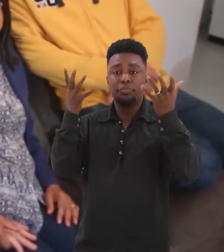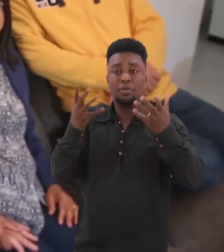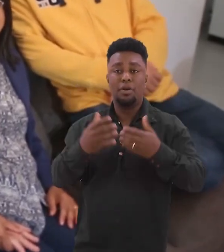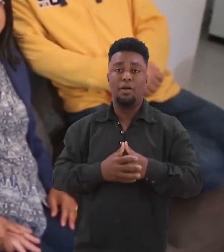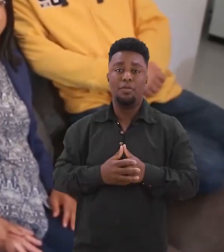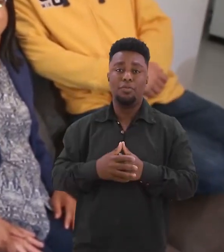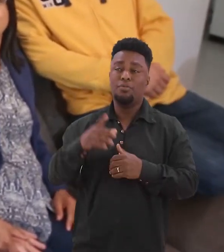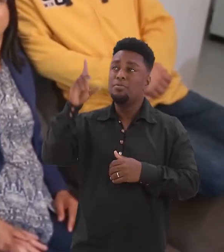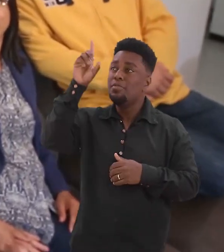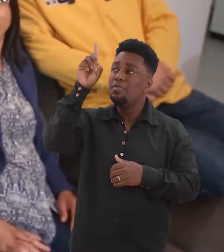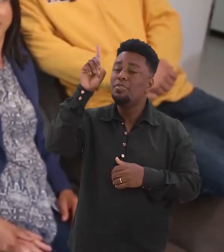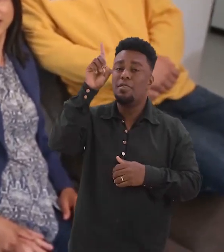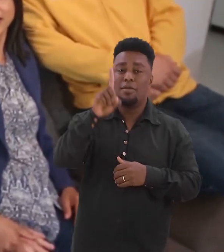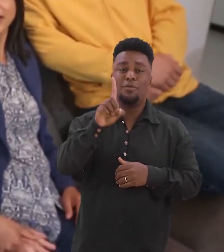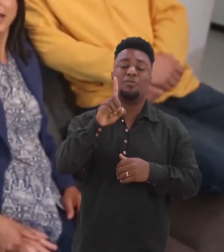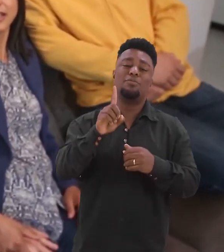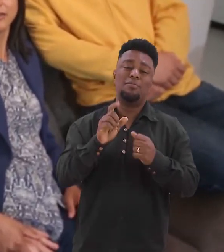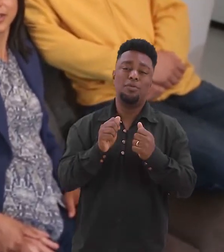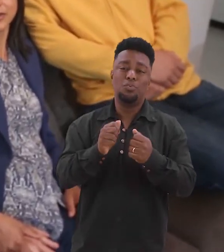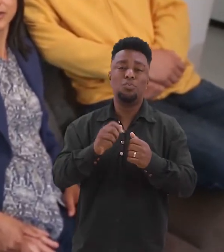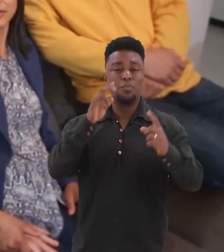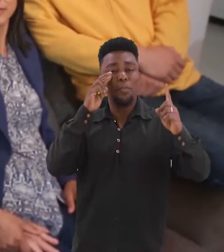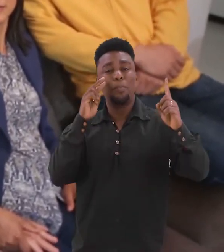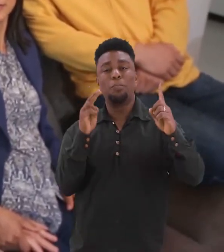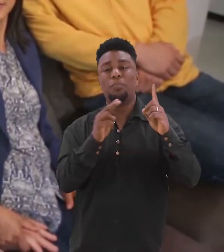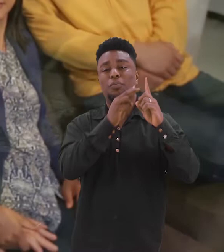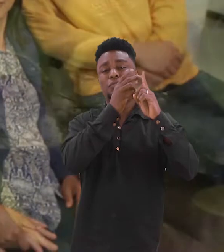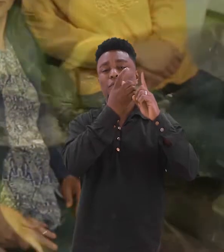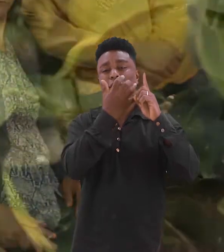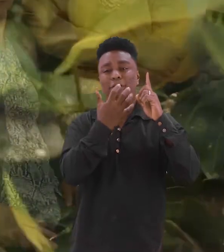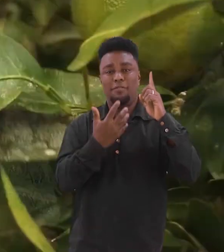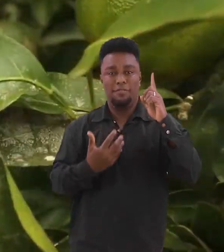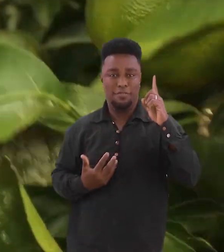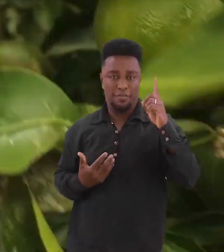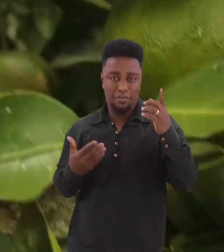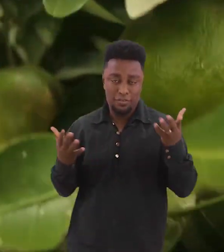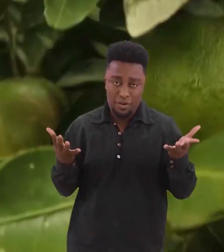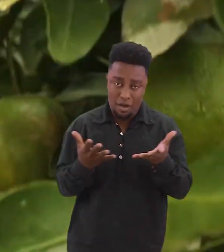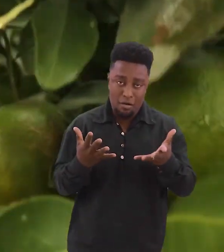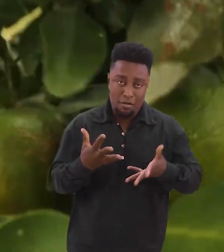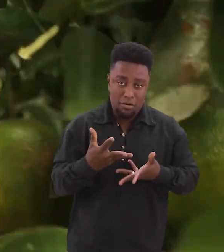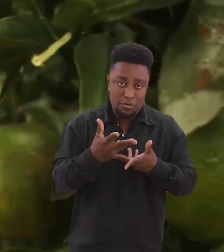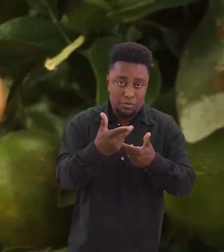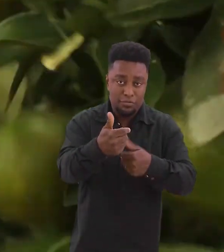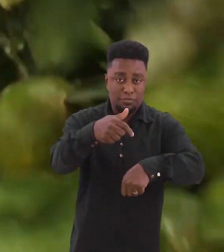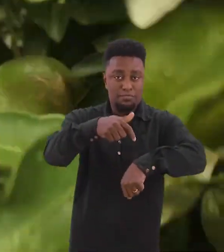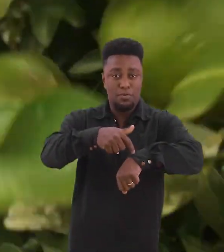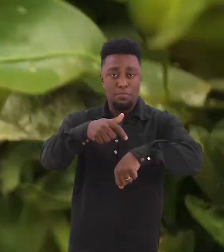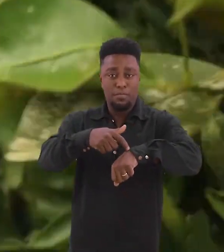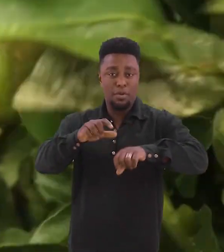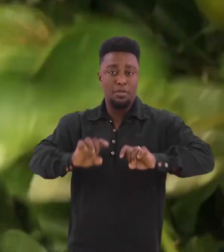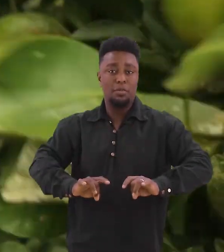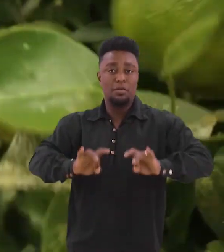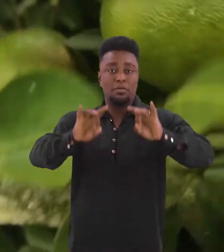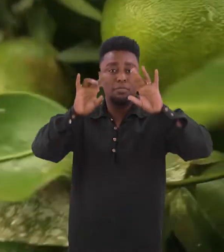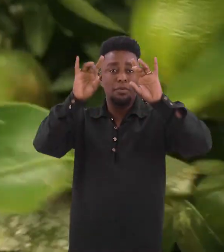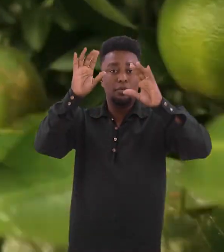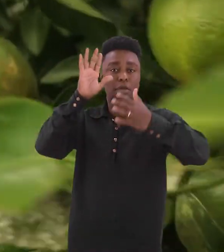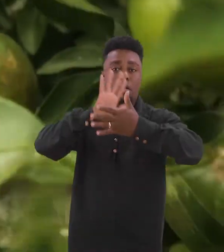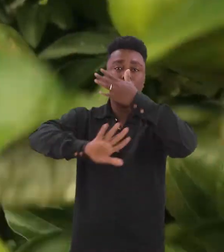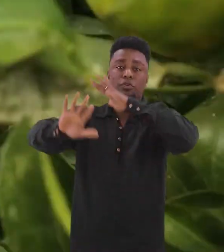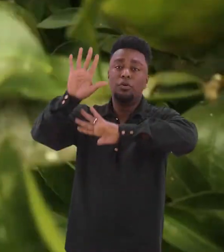embaixo do seu controle. Provai e vede. E agora eu os convido para este momento especial de